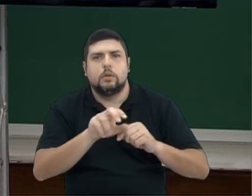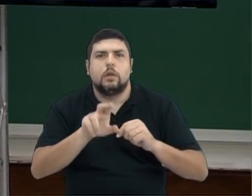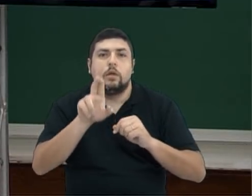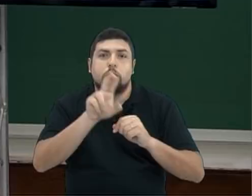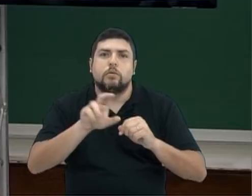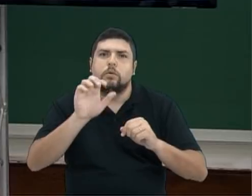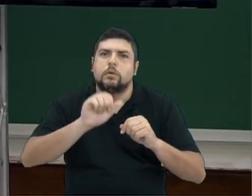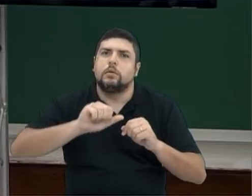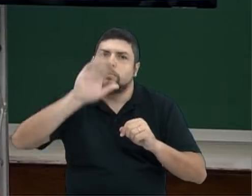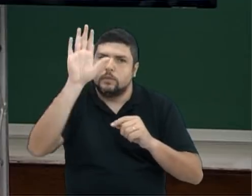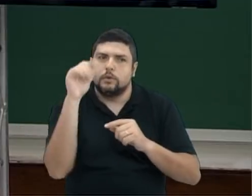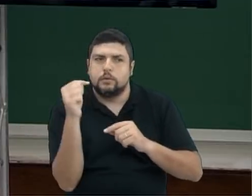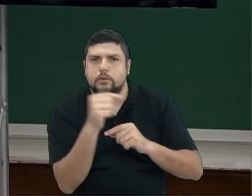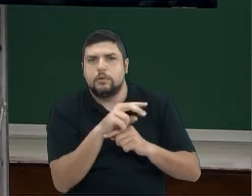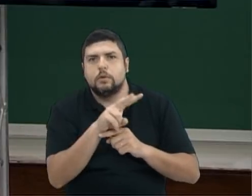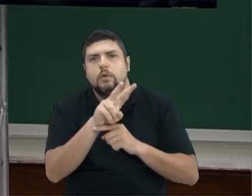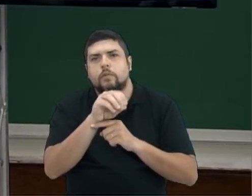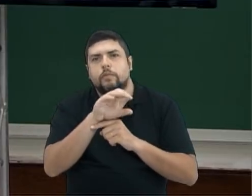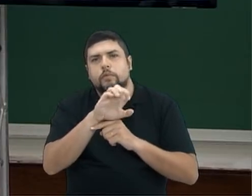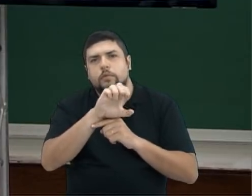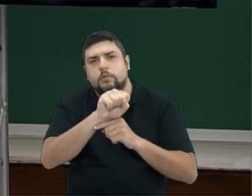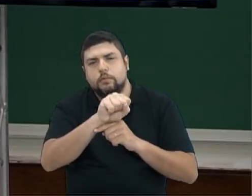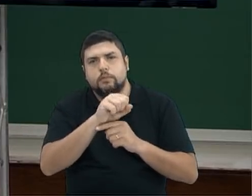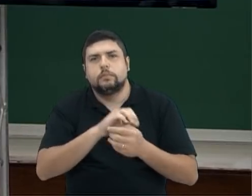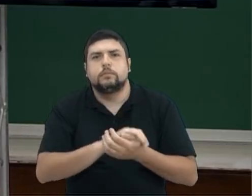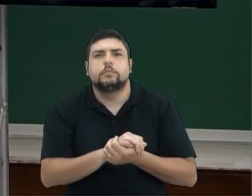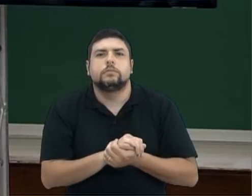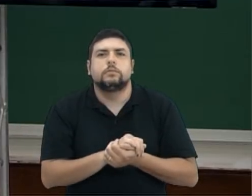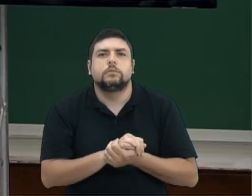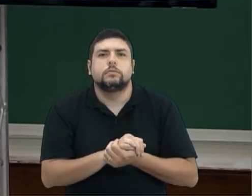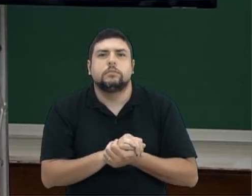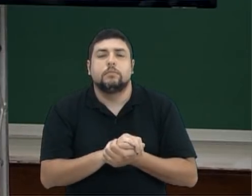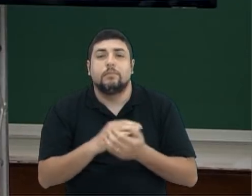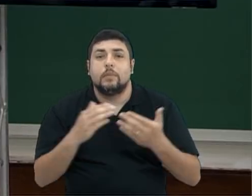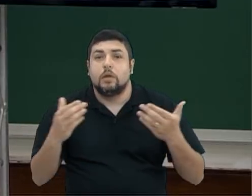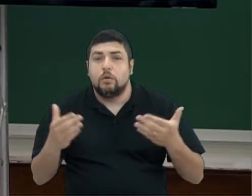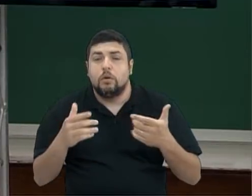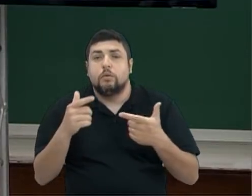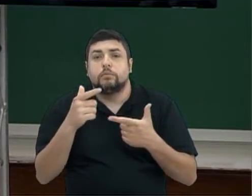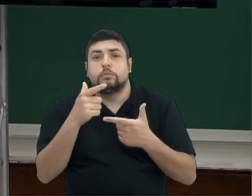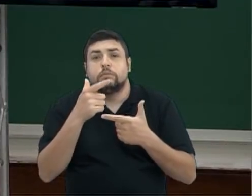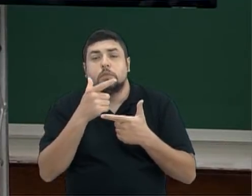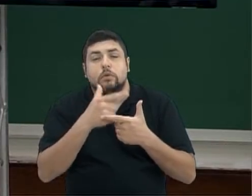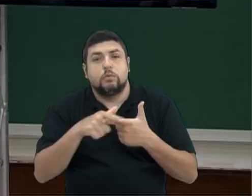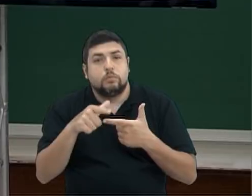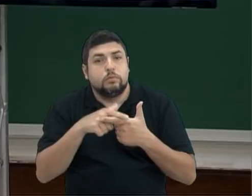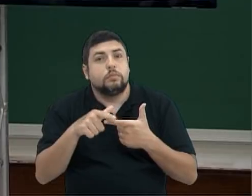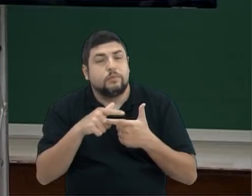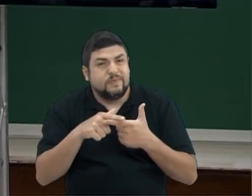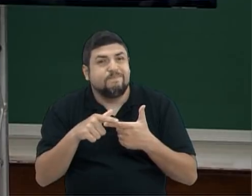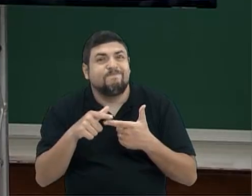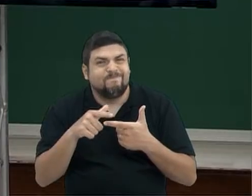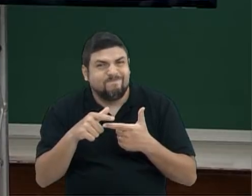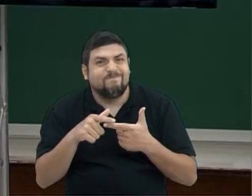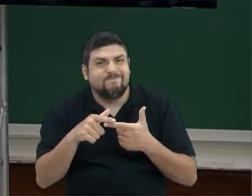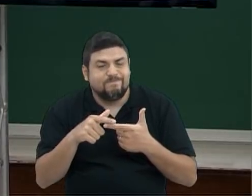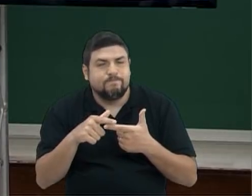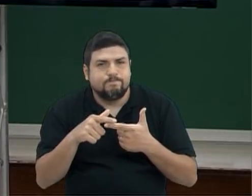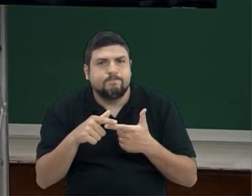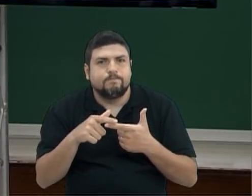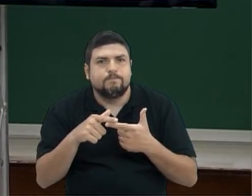na verdade, o vocês, ok? E aí criou um problema, gente, que nós vamos observar que não é exatamente um